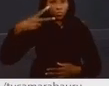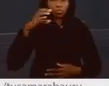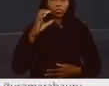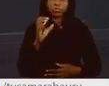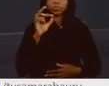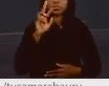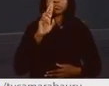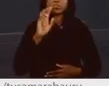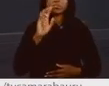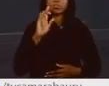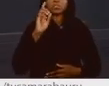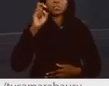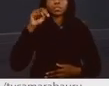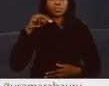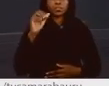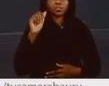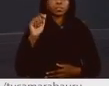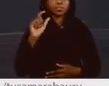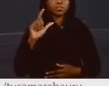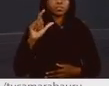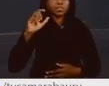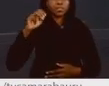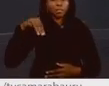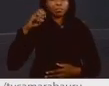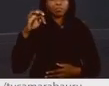Dois. A instituição